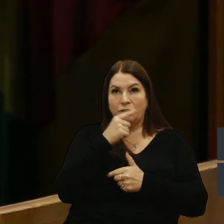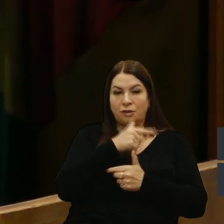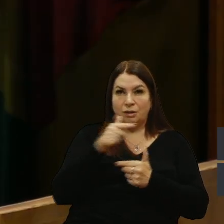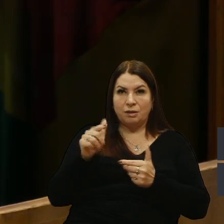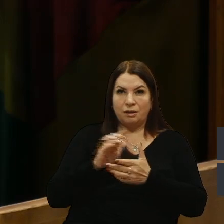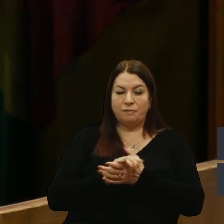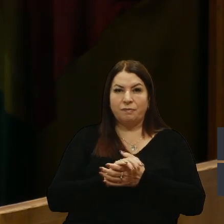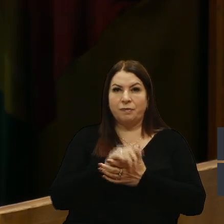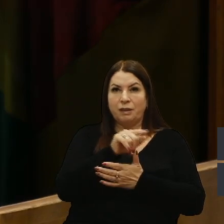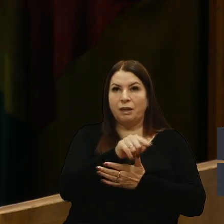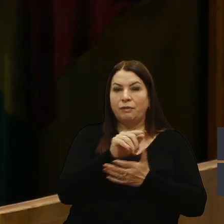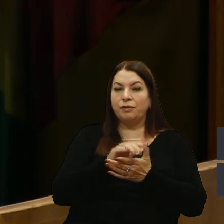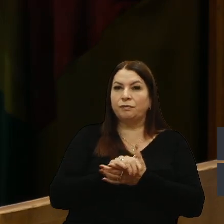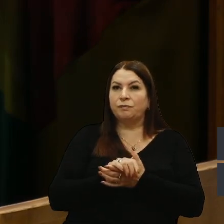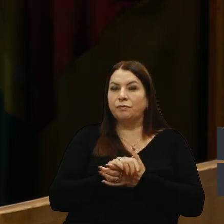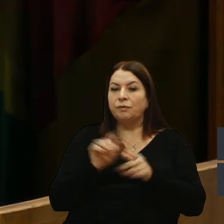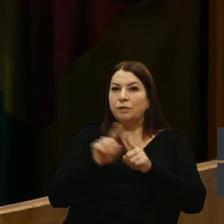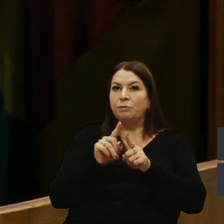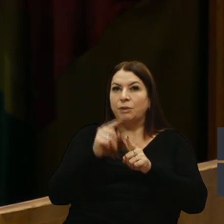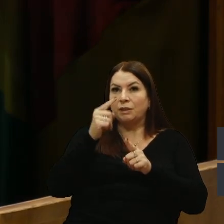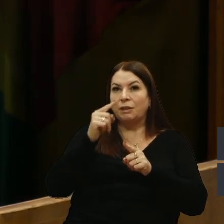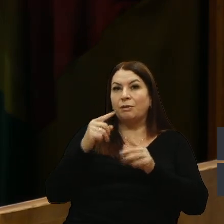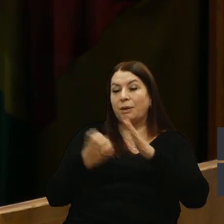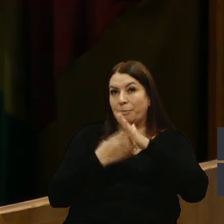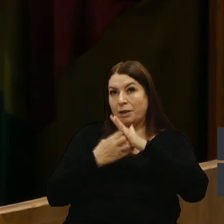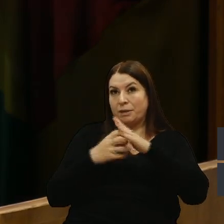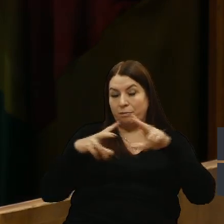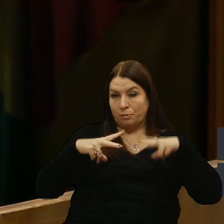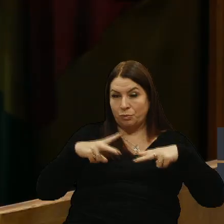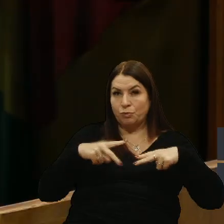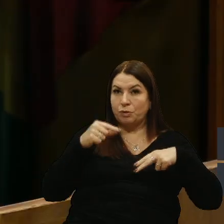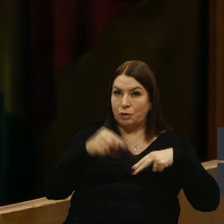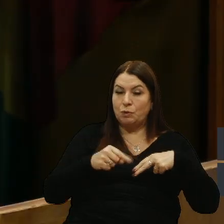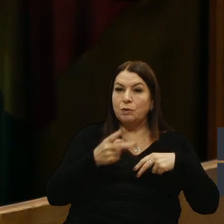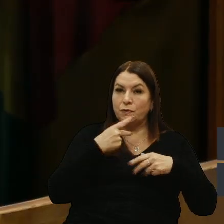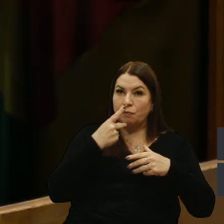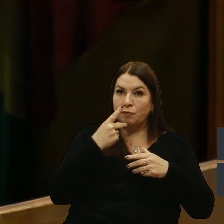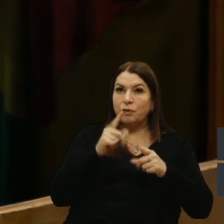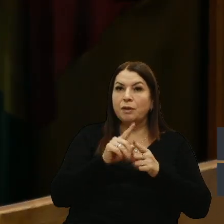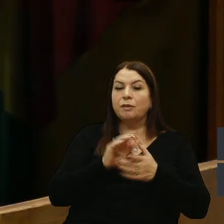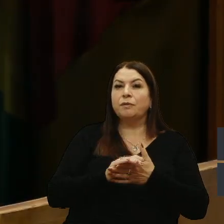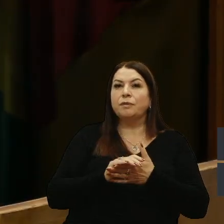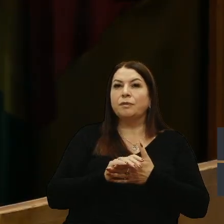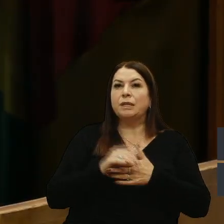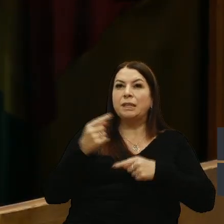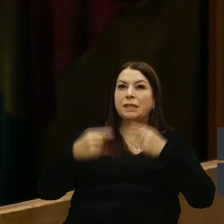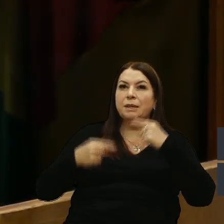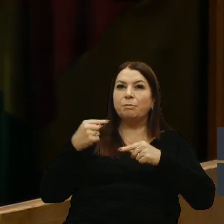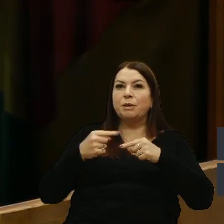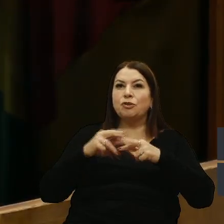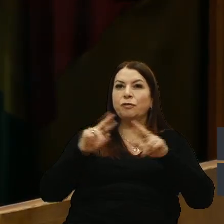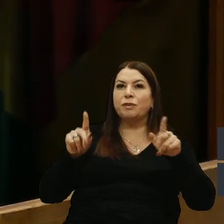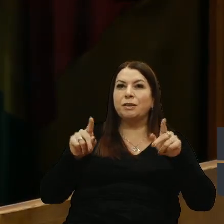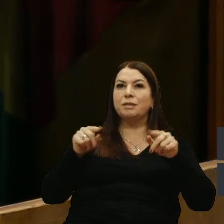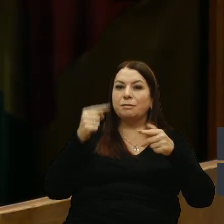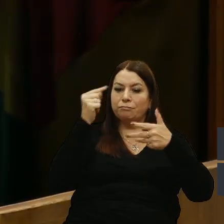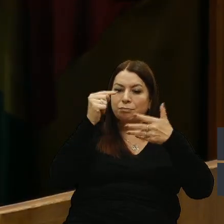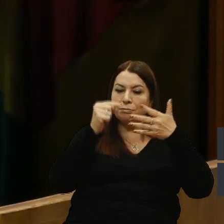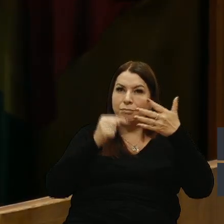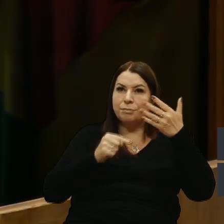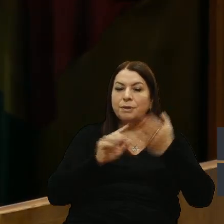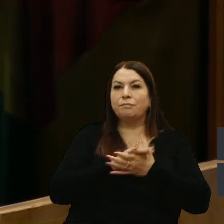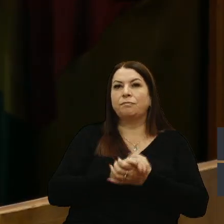e esgoto à iniciativa privada. Então, aqui eles falam e debatem várias